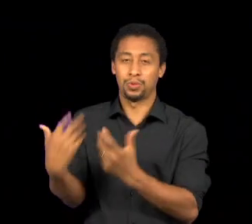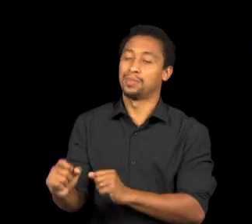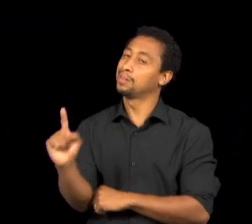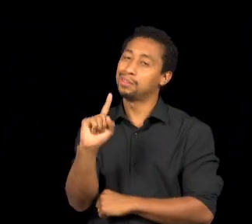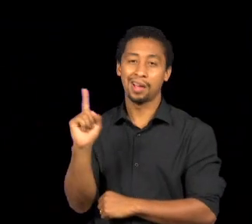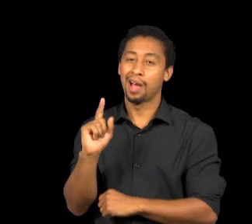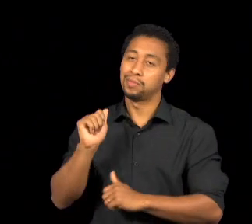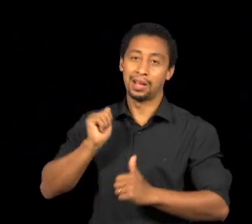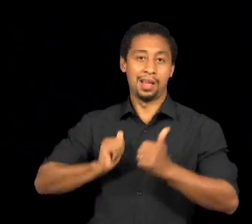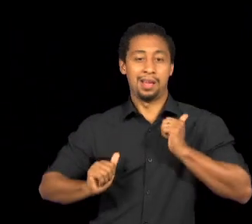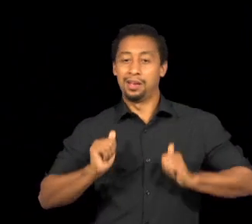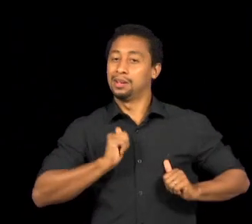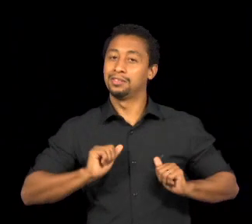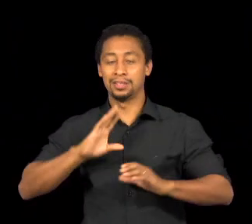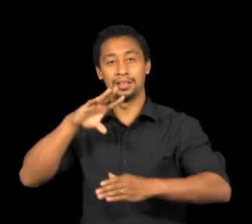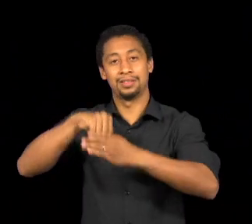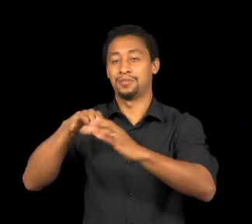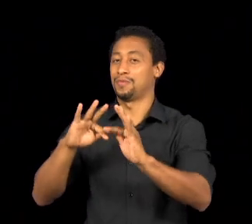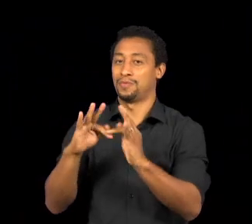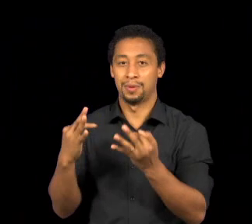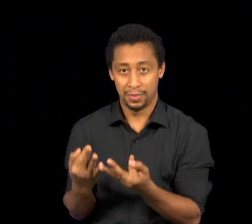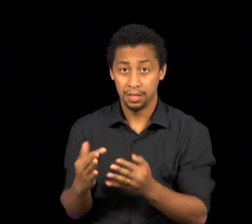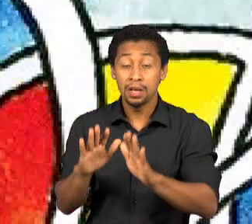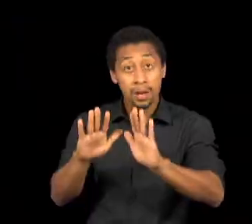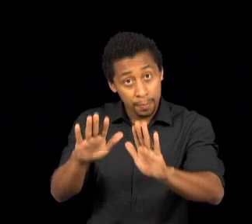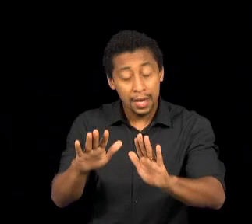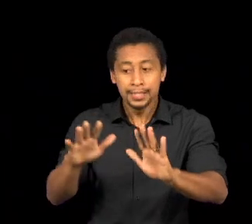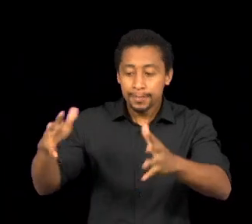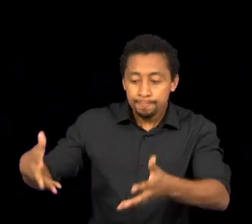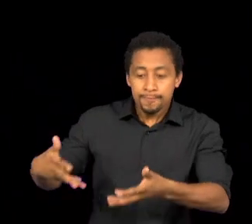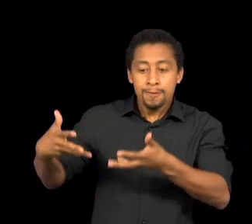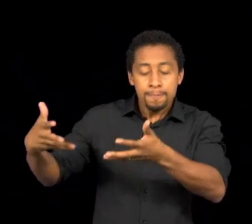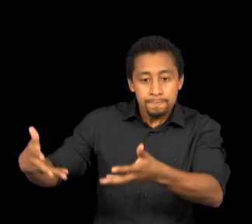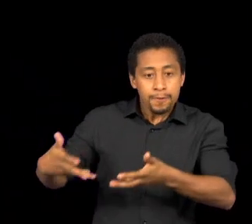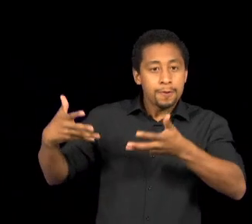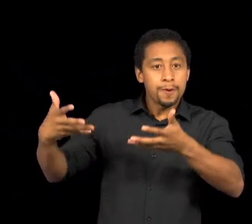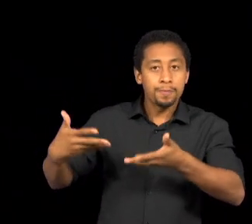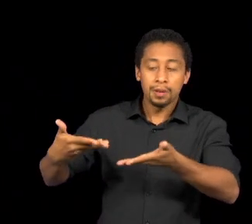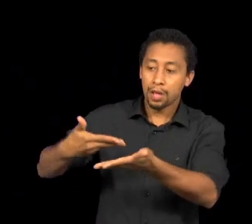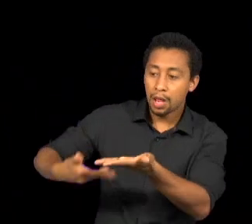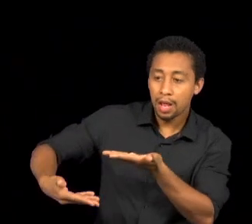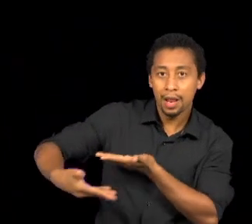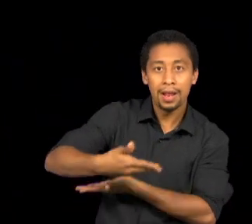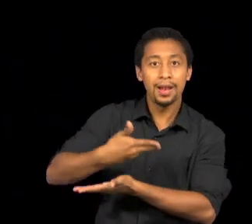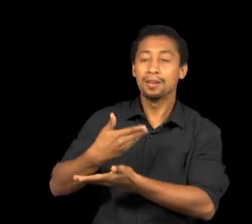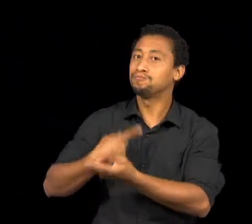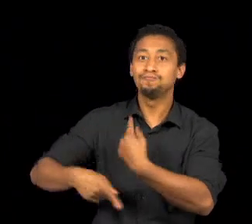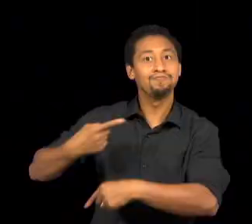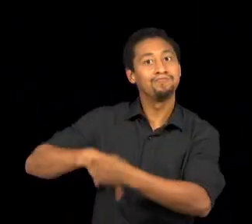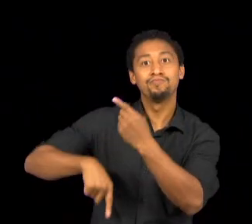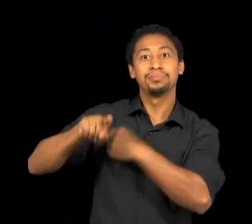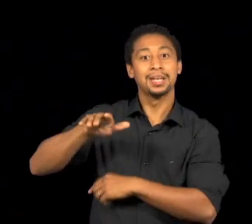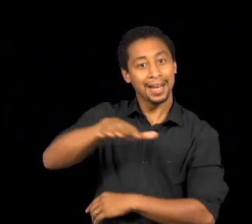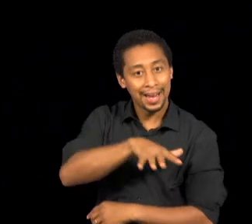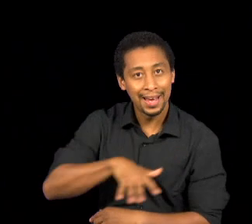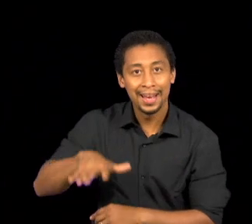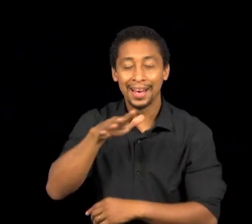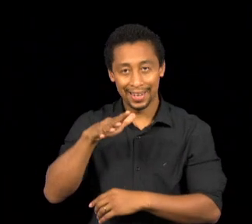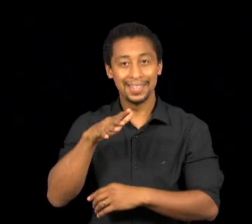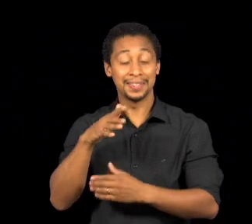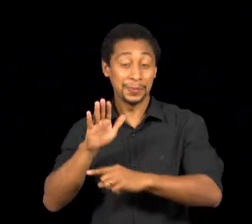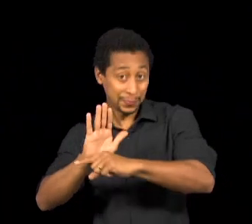Mas foi justamente inspirado nas memórias de sua gente que ele se fez um dos mais consagrados autores da dramaturgia